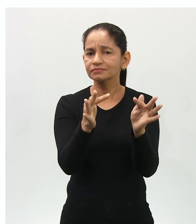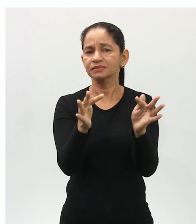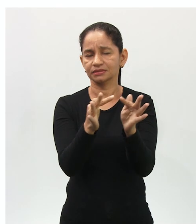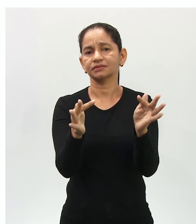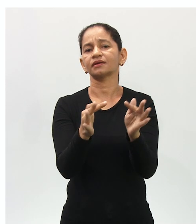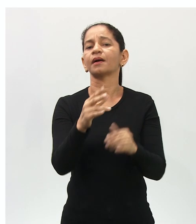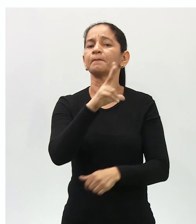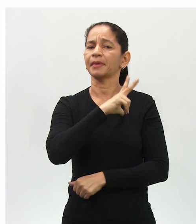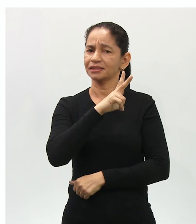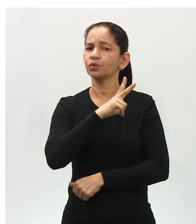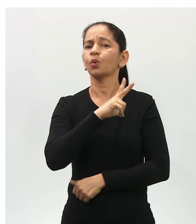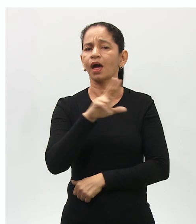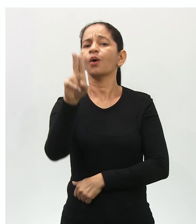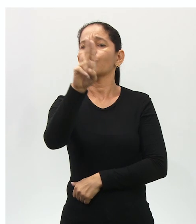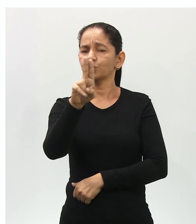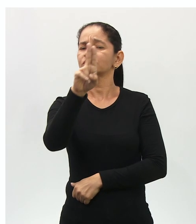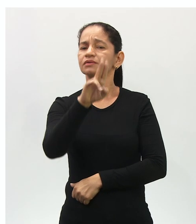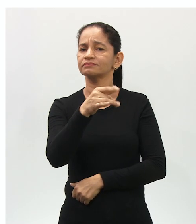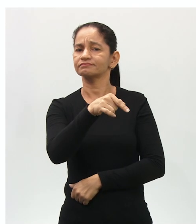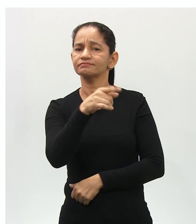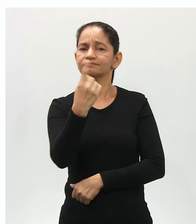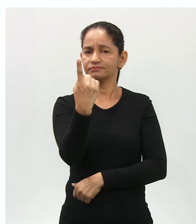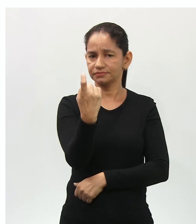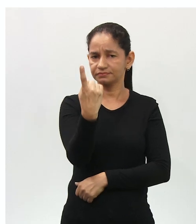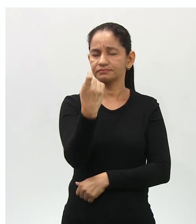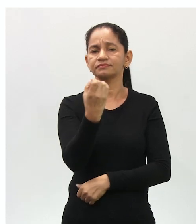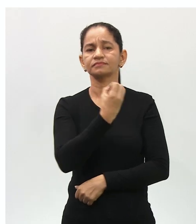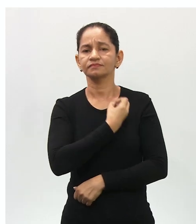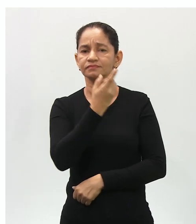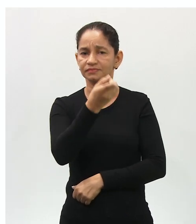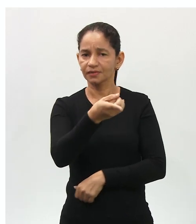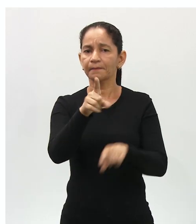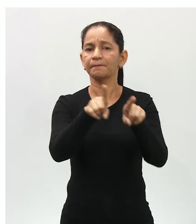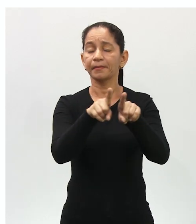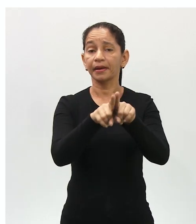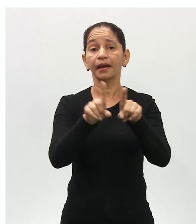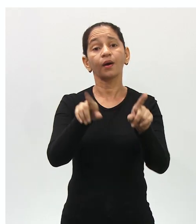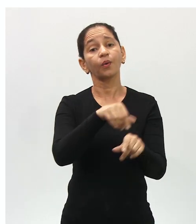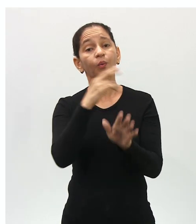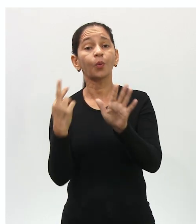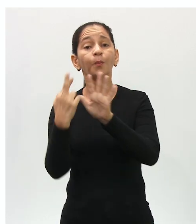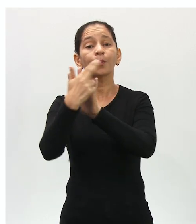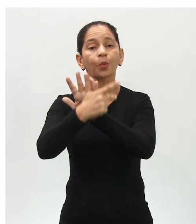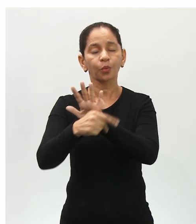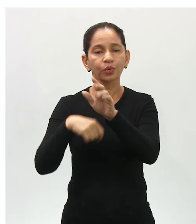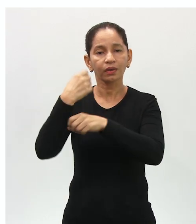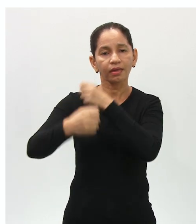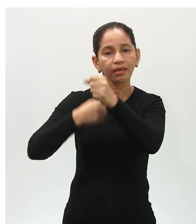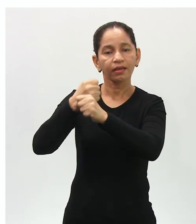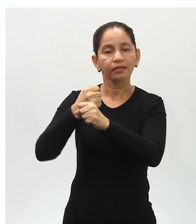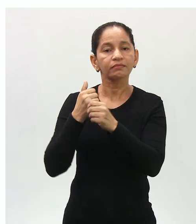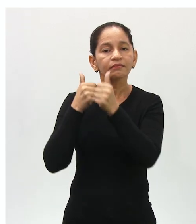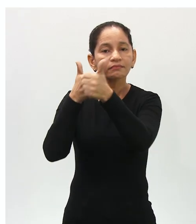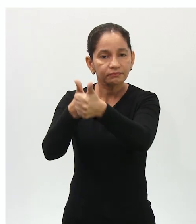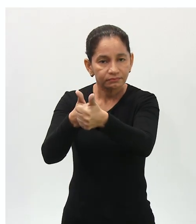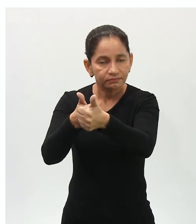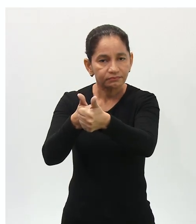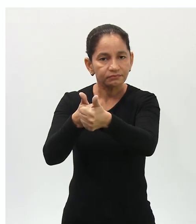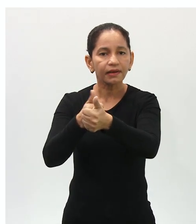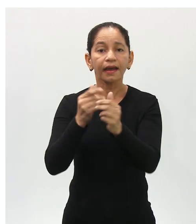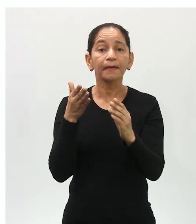influenciando tanto o setor privado como o setor público. E nós vamos ter o Plano Plurianual, que é um guia de médio prazo